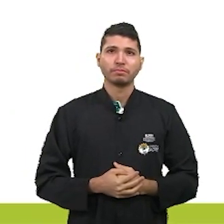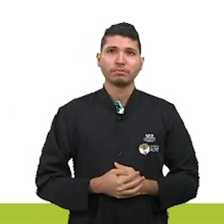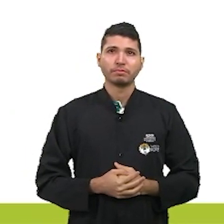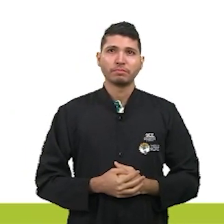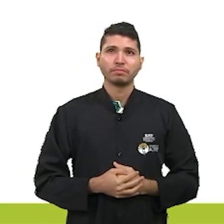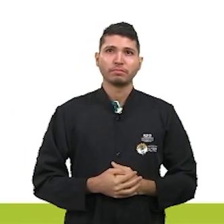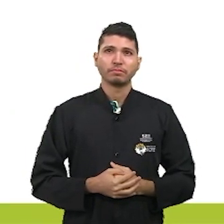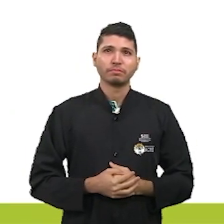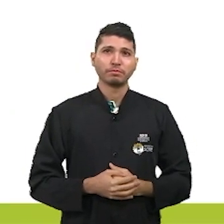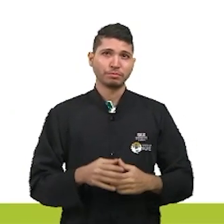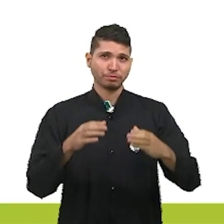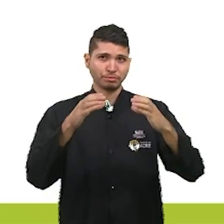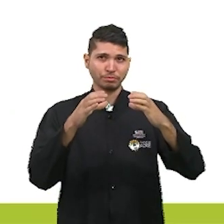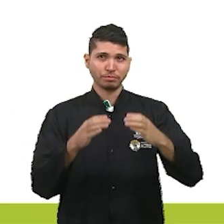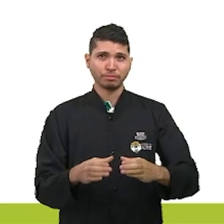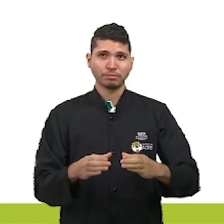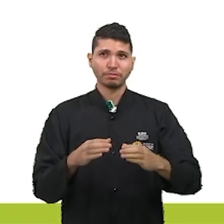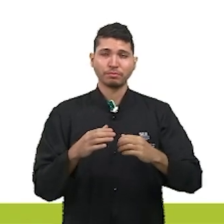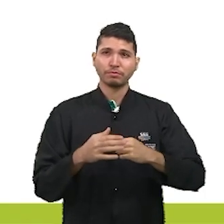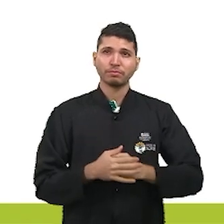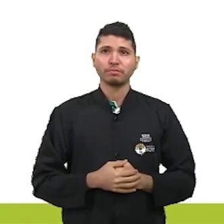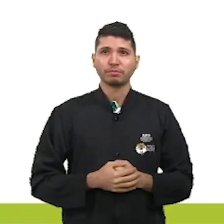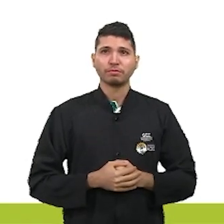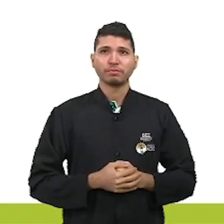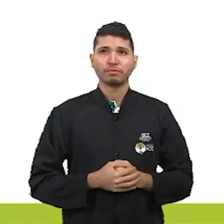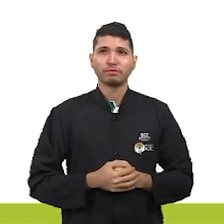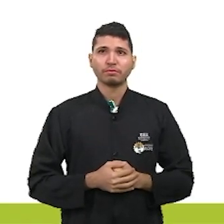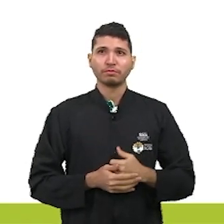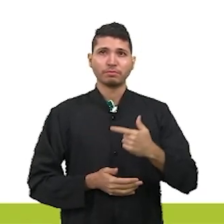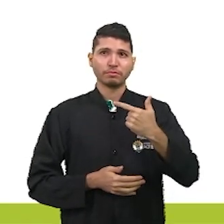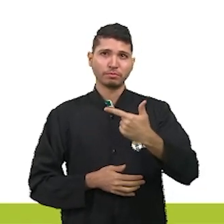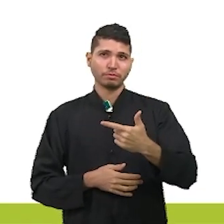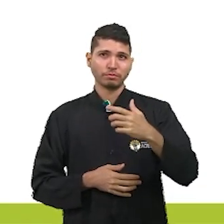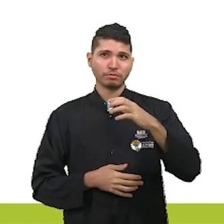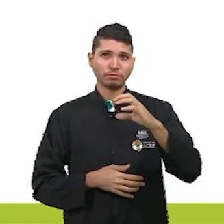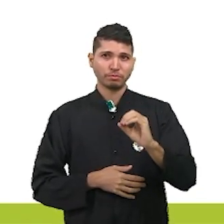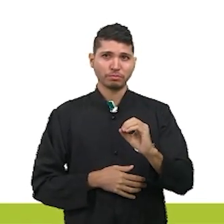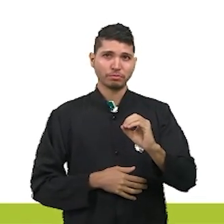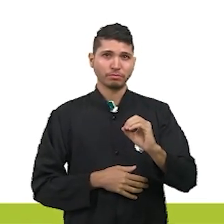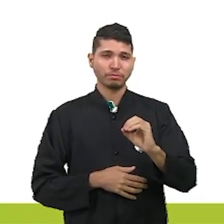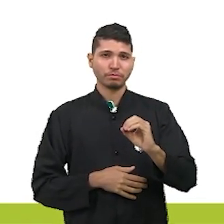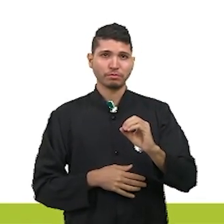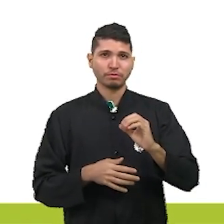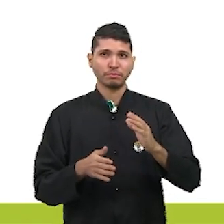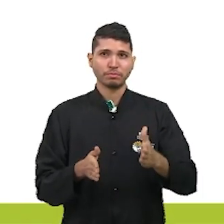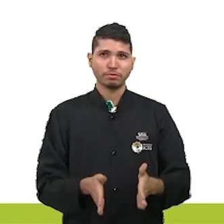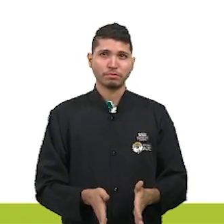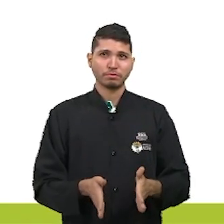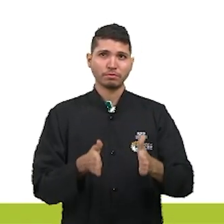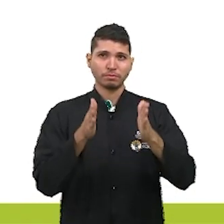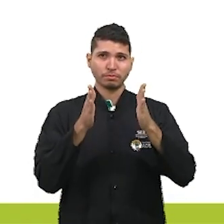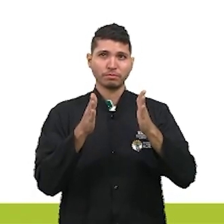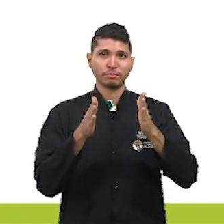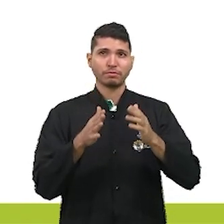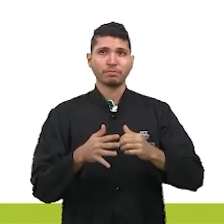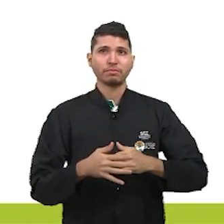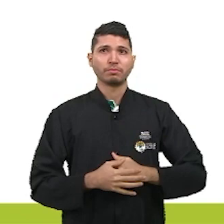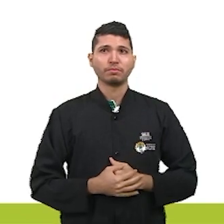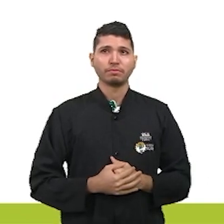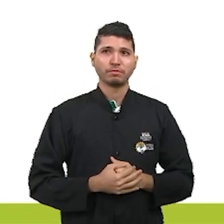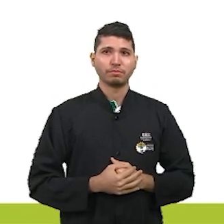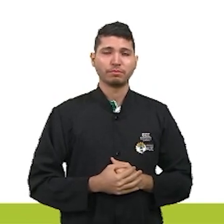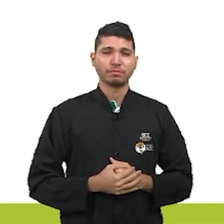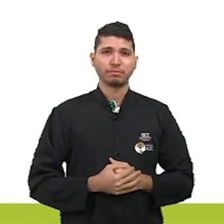Um bairro é formado por 20 quarteirões, conforme a figura abaixo. Nós temos na